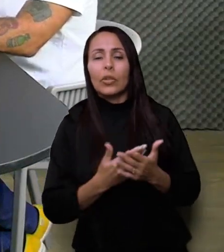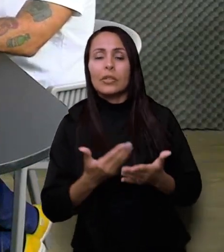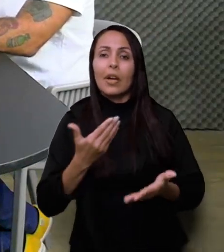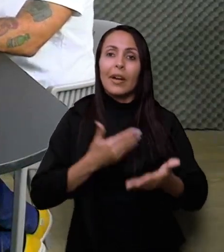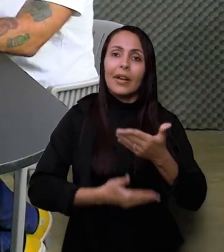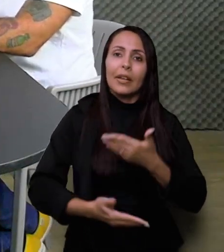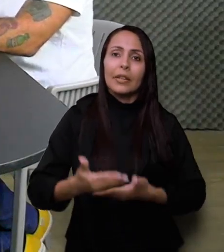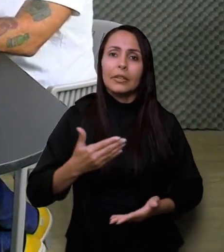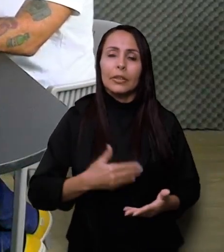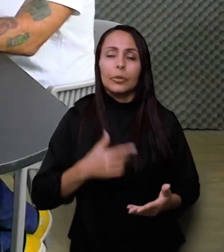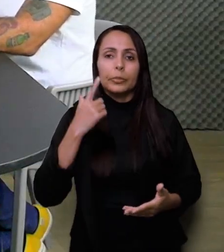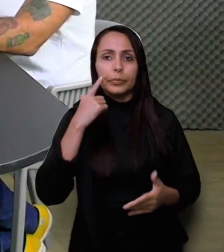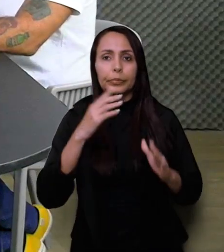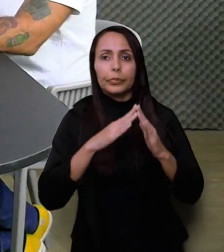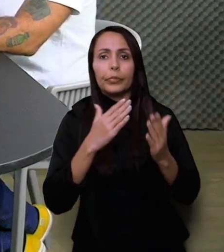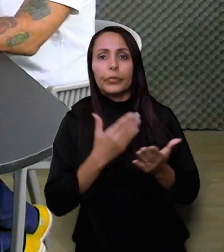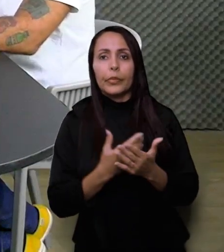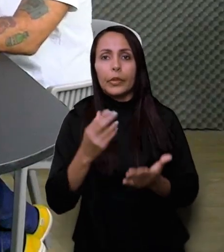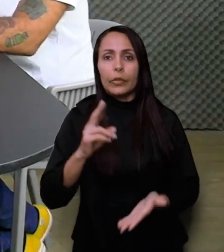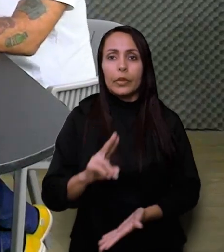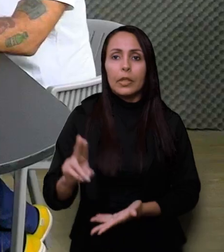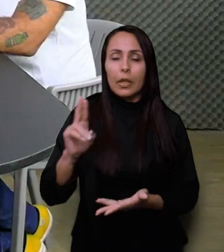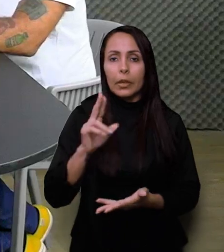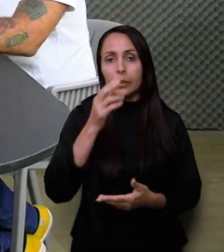relação entre escola e universidade?